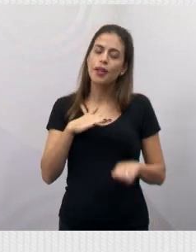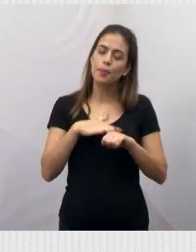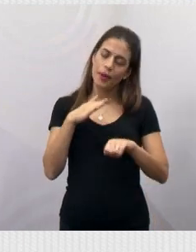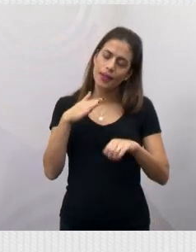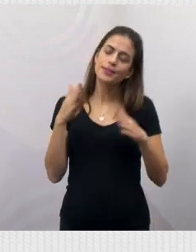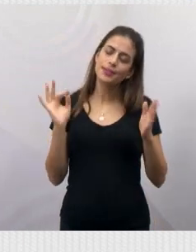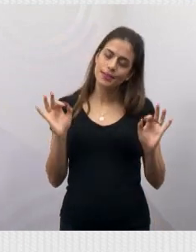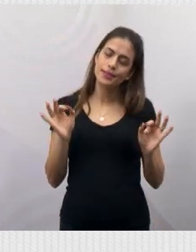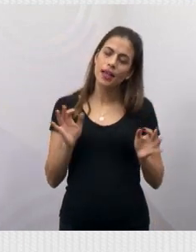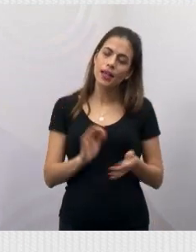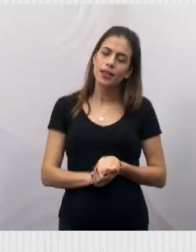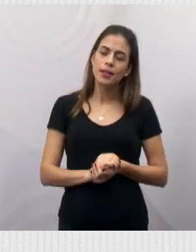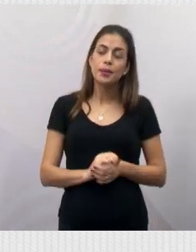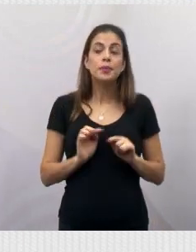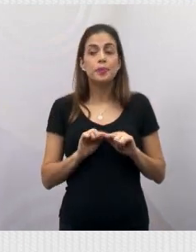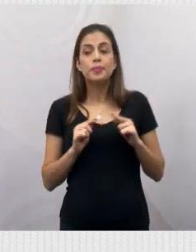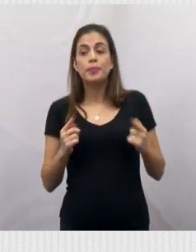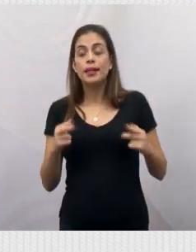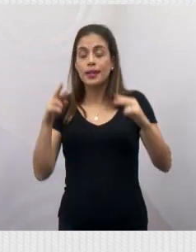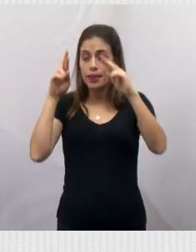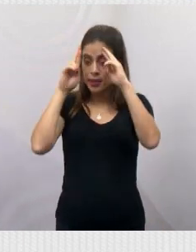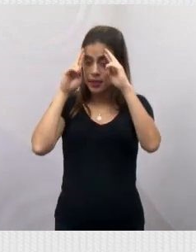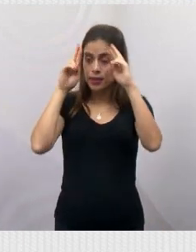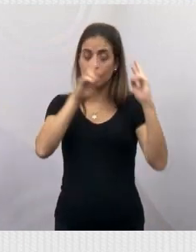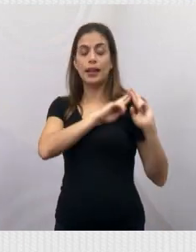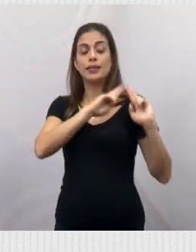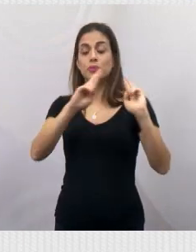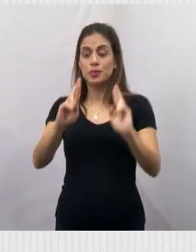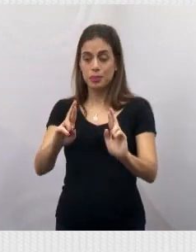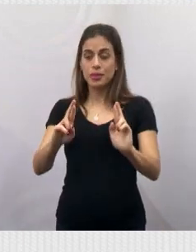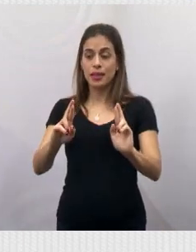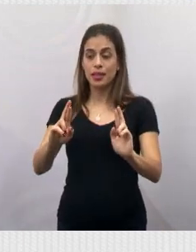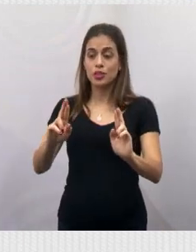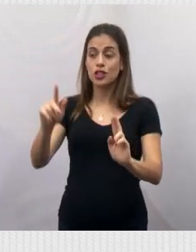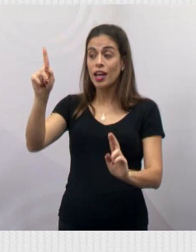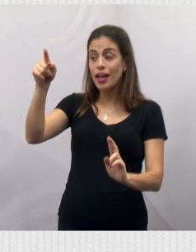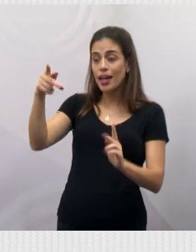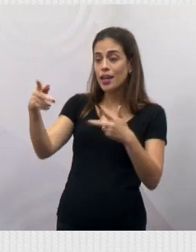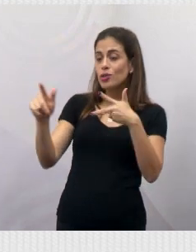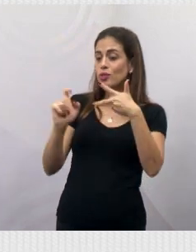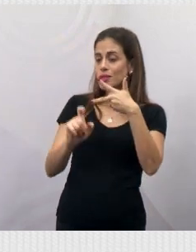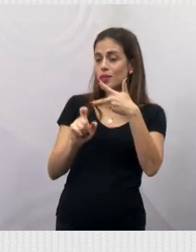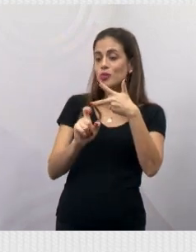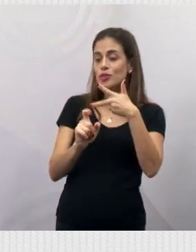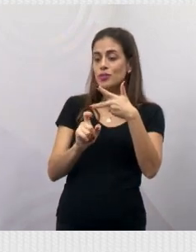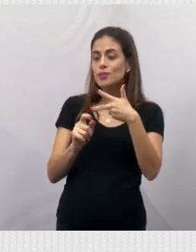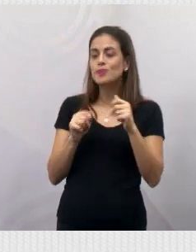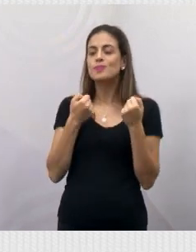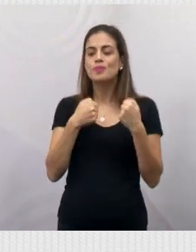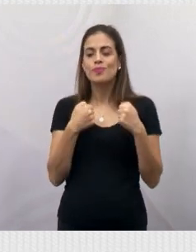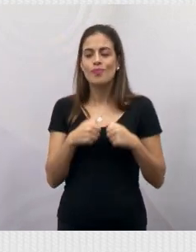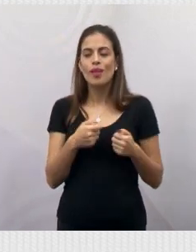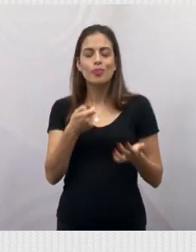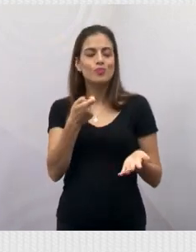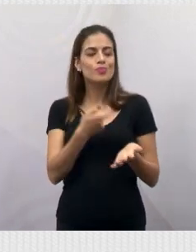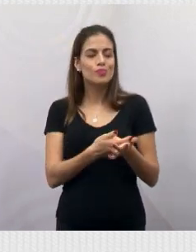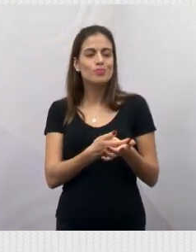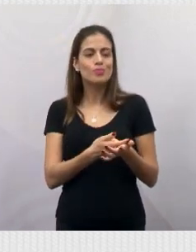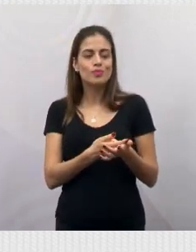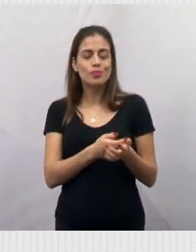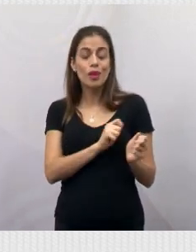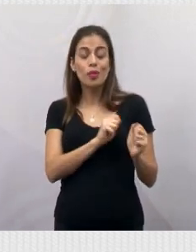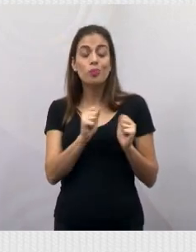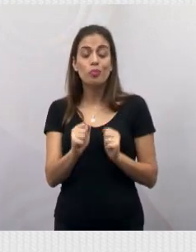mais, mas realmente a responsabilidade do executivo é isso, ele precisa determinar o valor